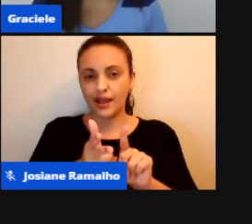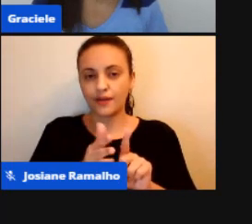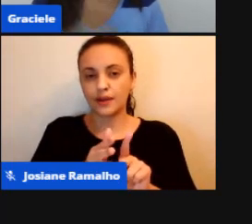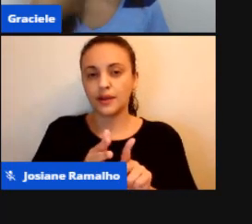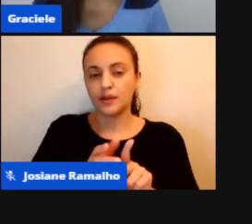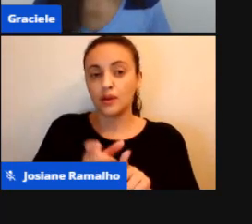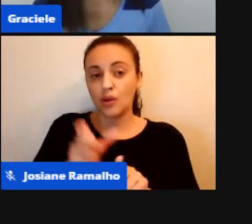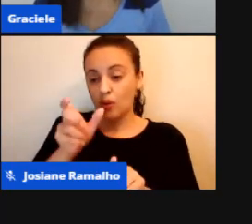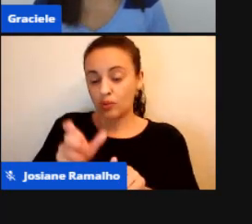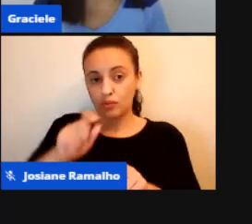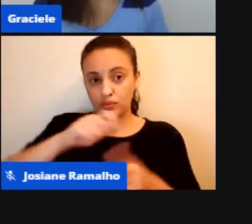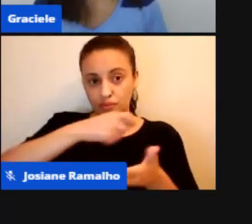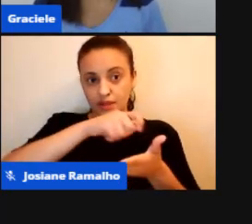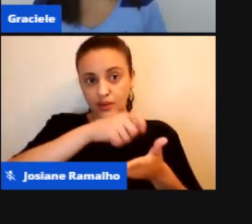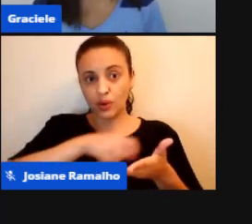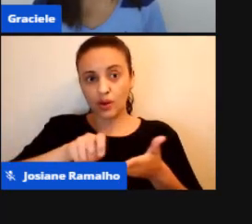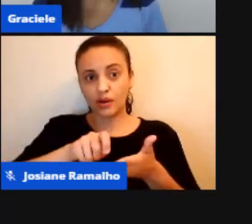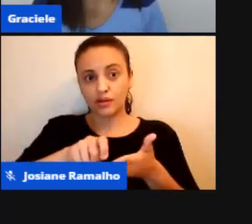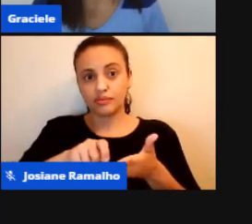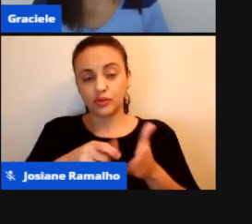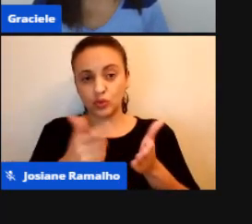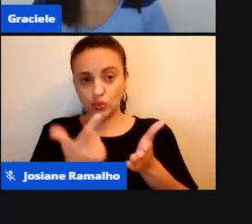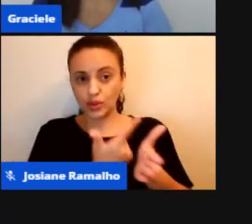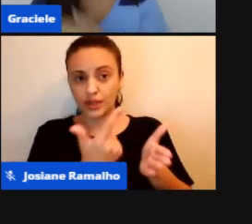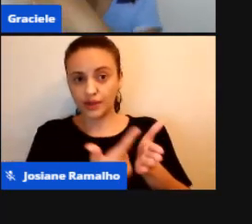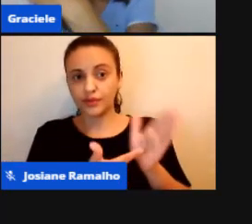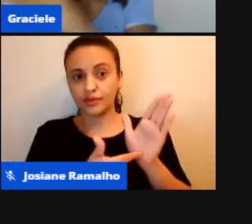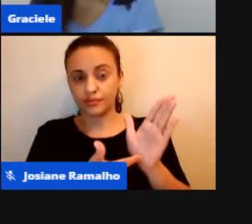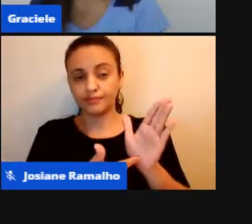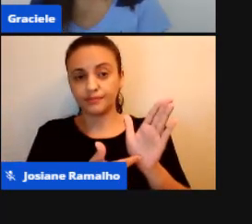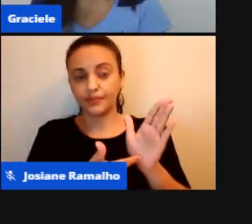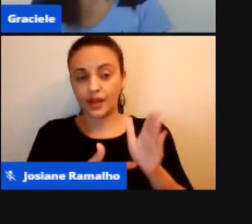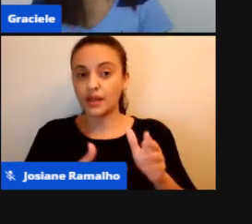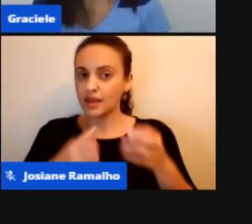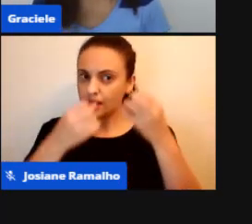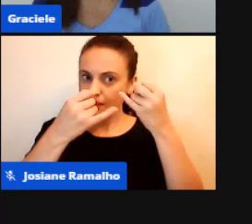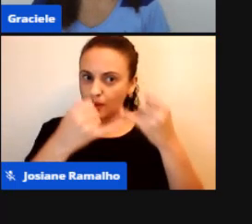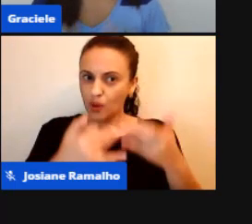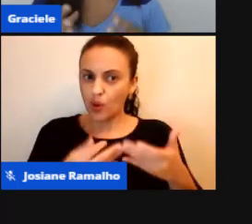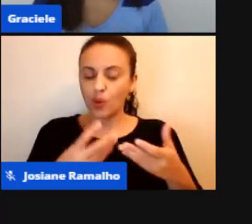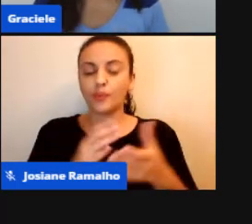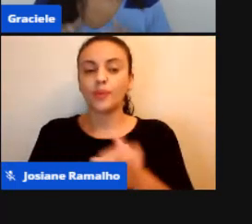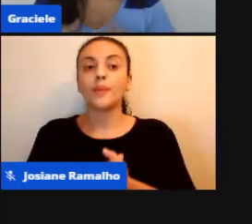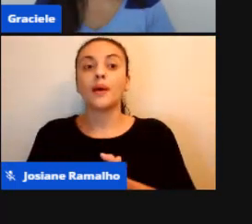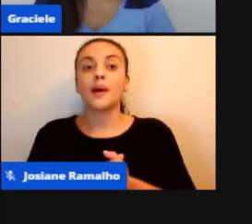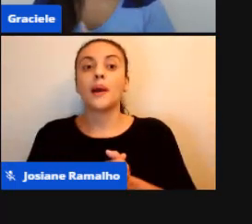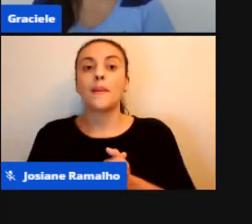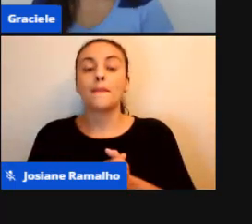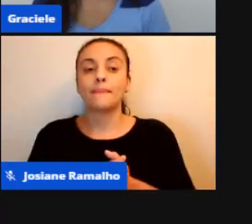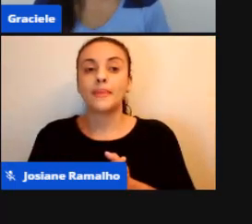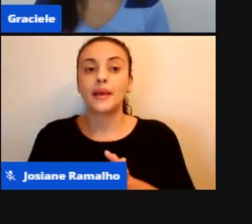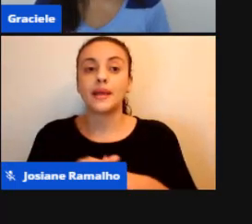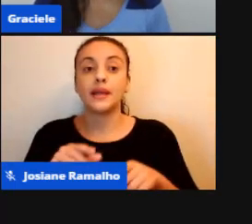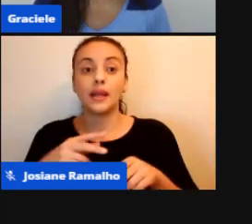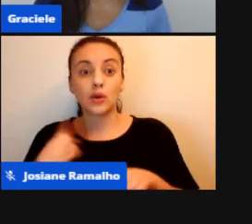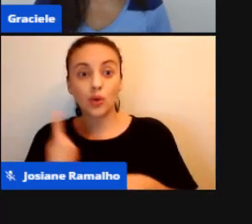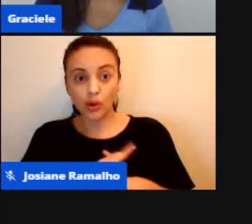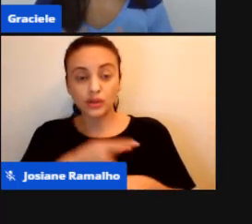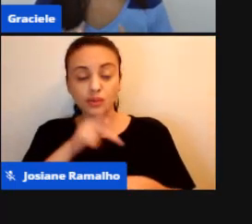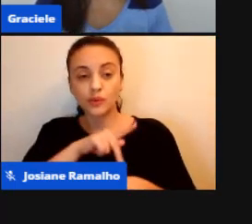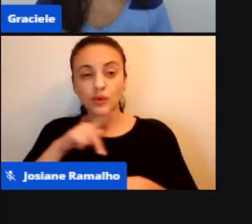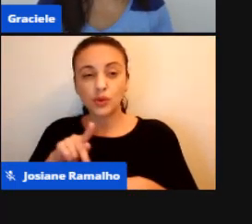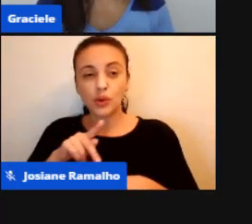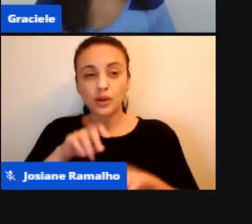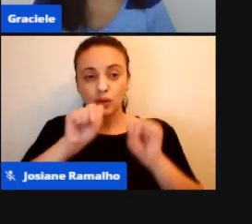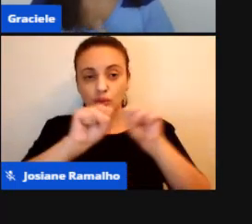sensibilidade, que nós sempre, enquanto nós fomos professores, no sistema presencial, nós sempre tivemos essa parte